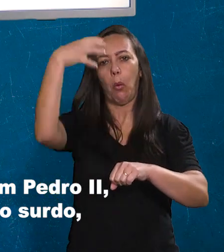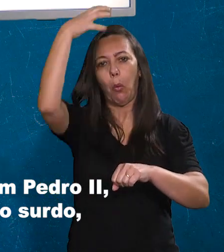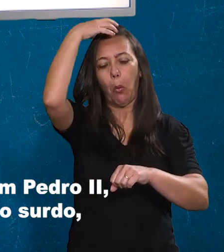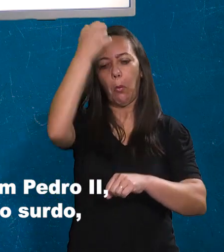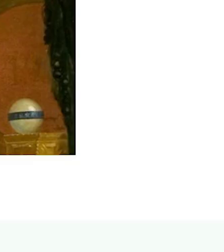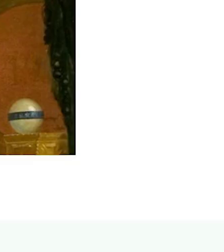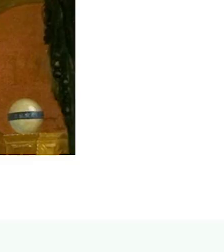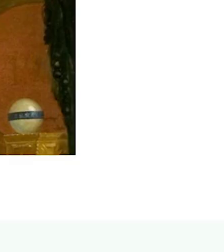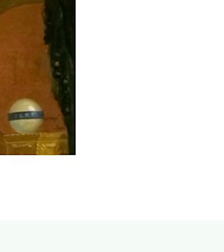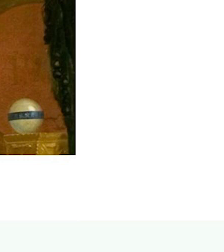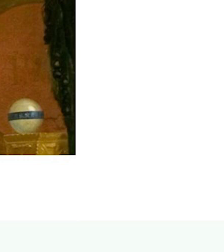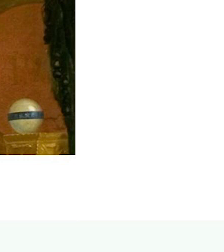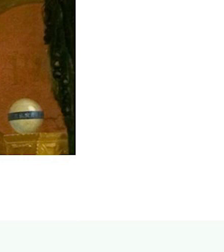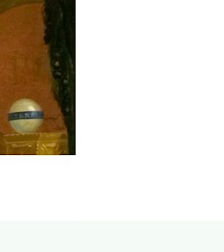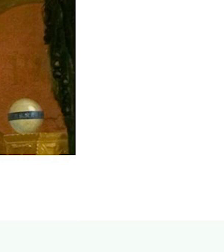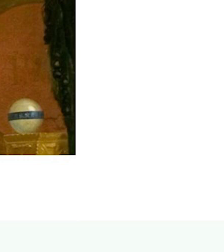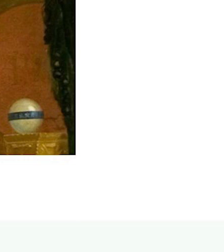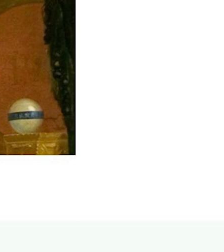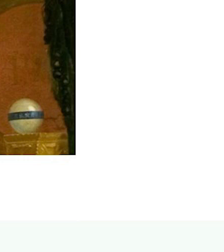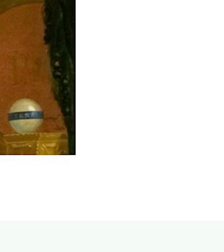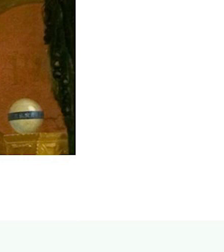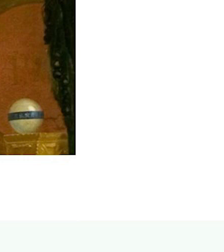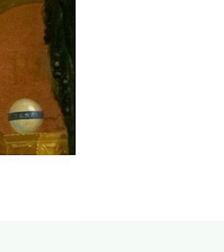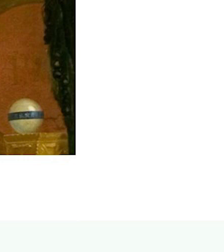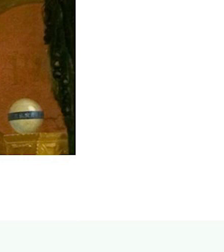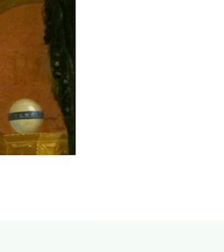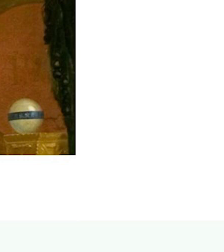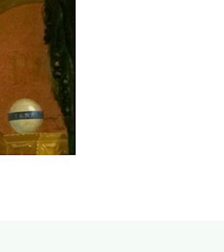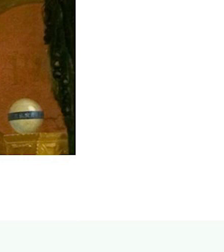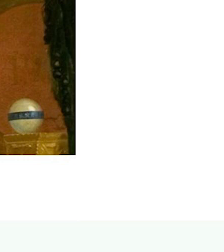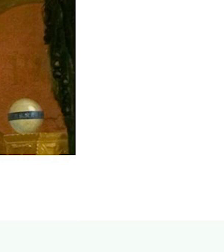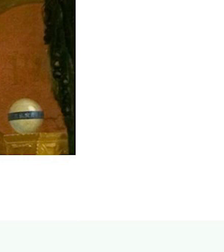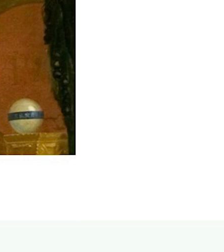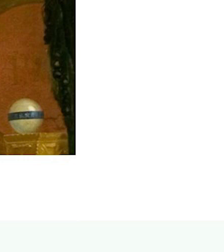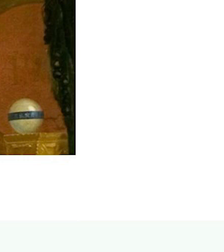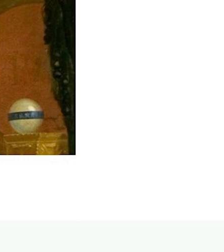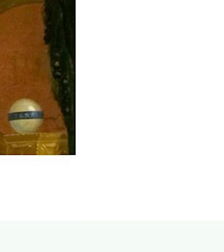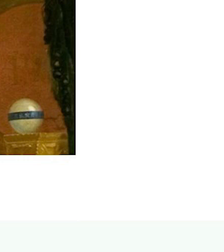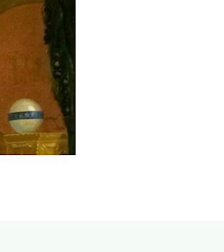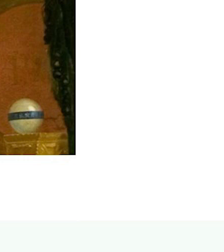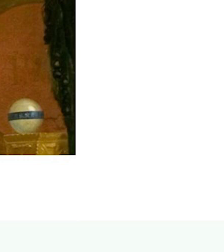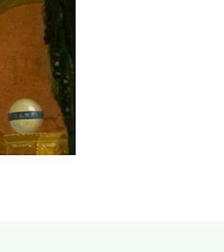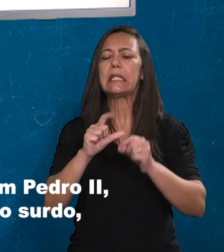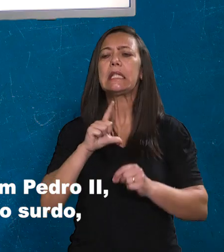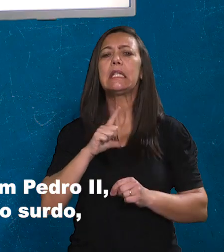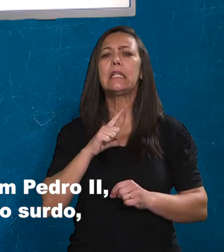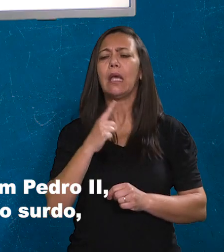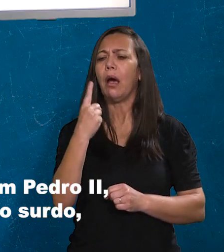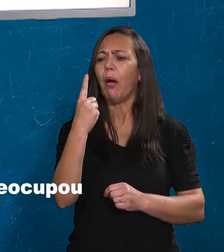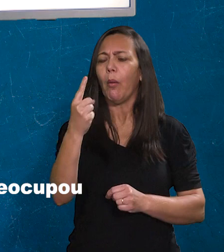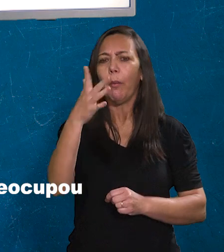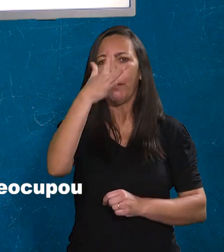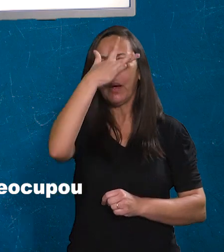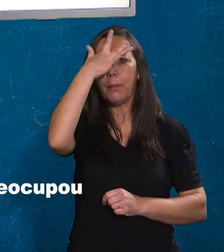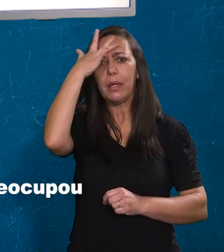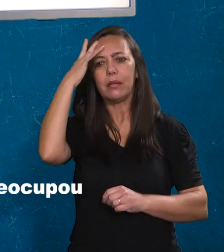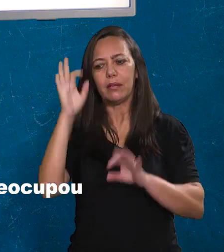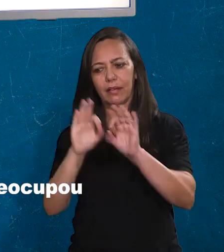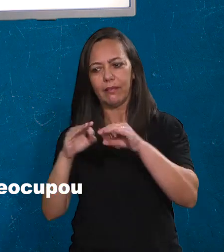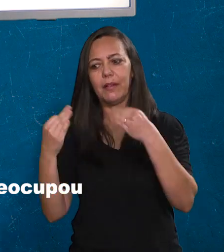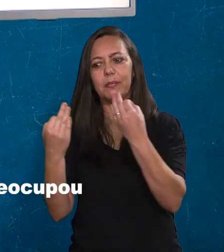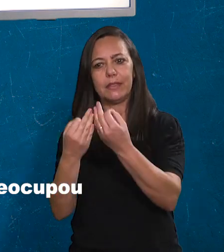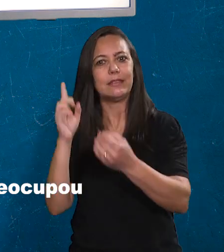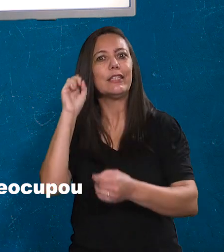Dom Pedro II, então a história conta que ele tinha parentesco surdo, ele tinha uma pessoa surda